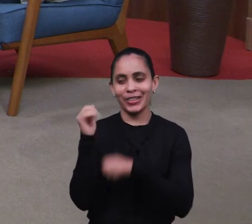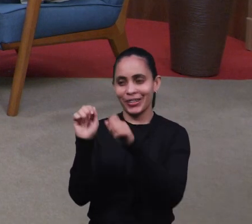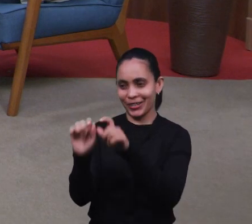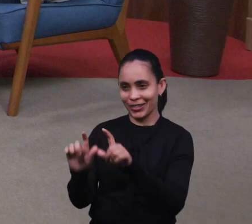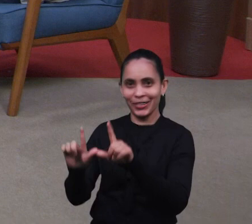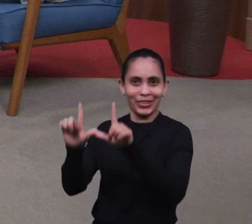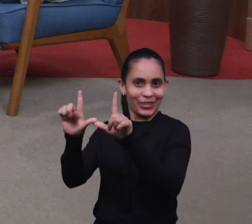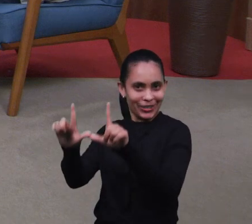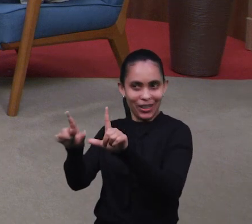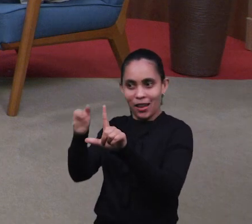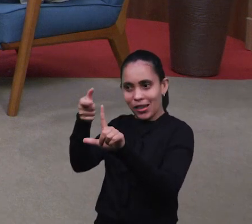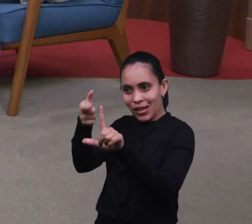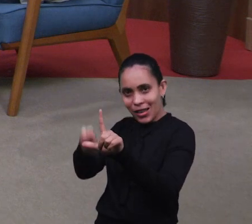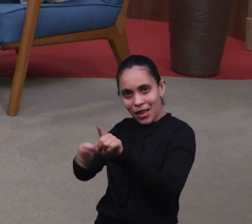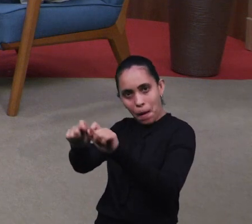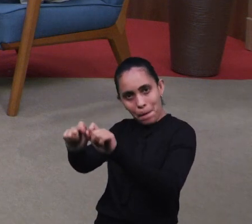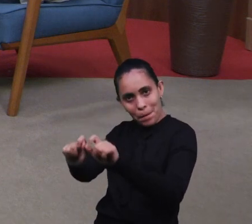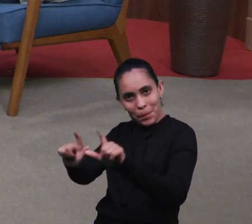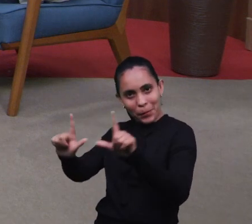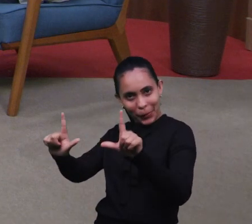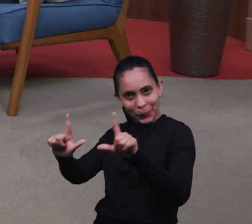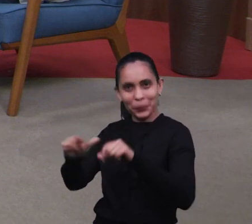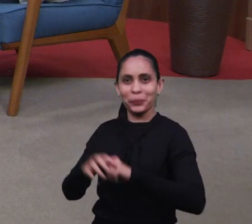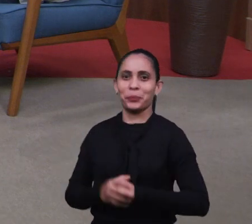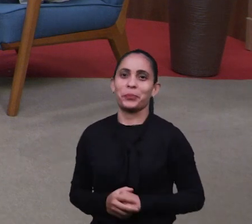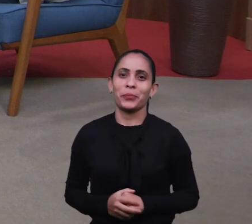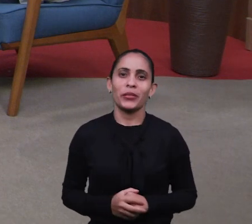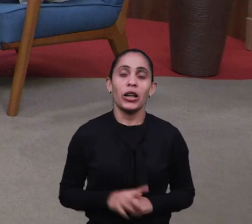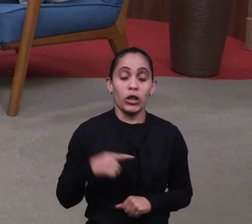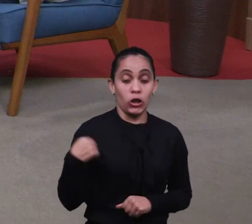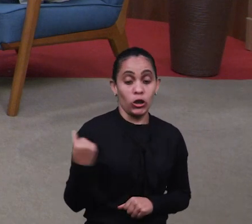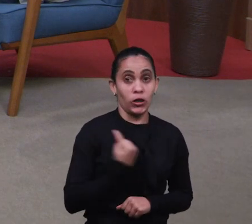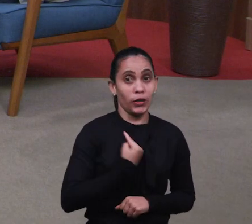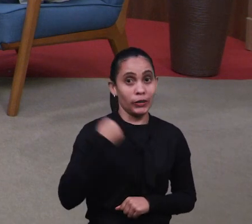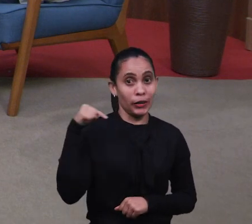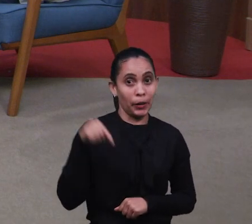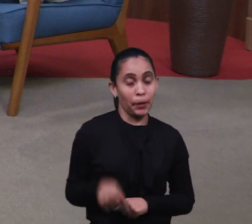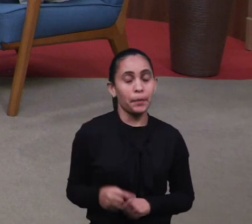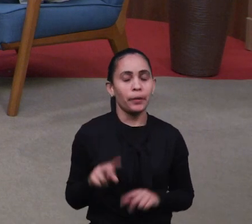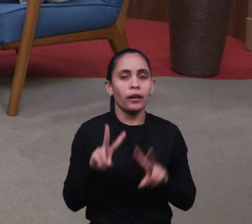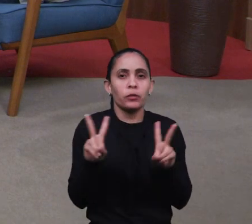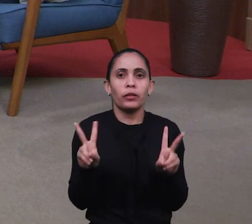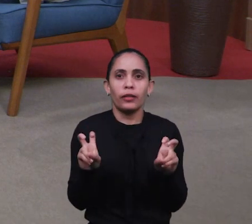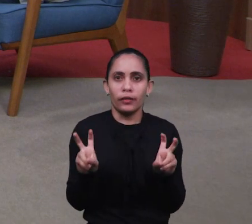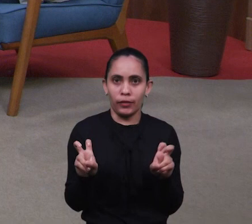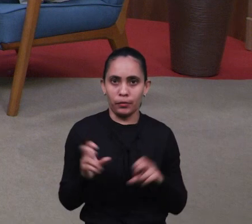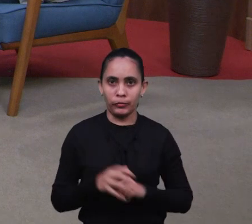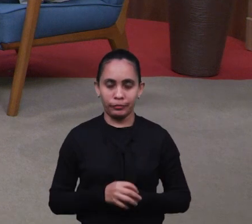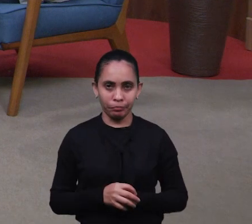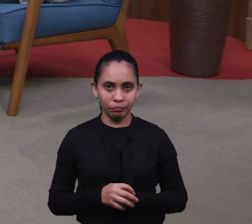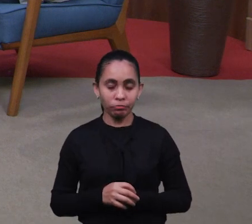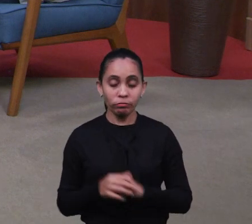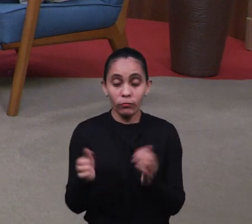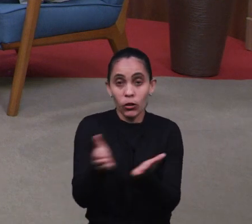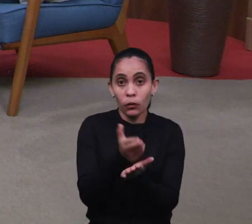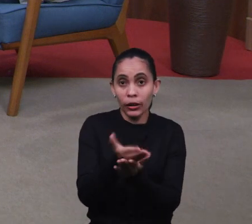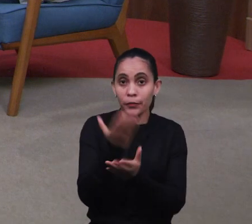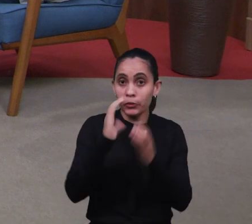que está aparecendo aí na tela. Mas nós vamos aqui para o assunto nosso. O livro de Cantares, ele